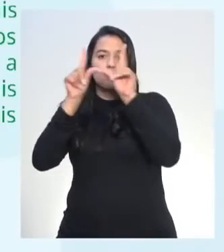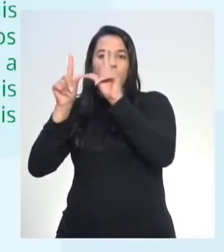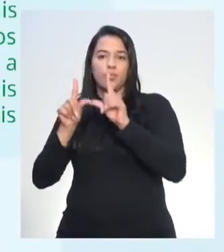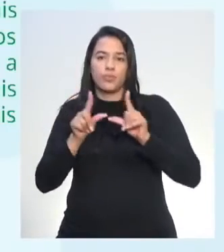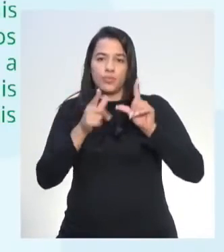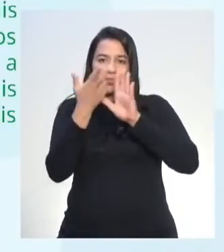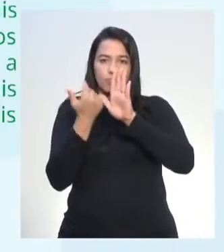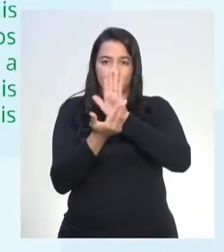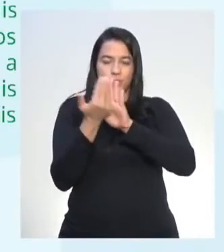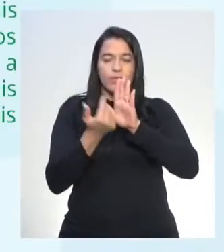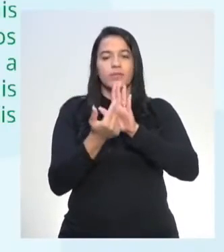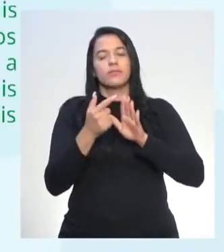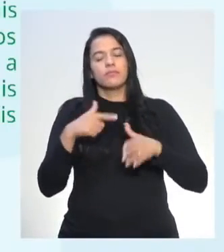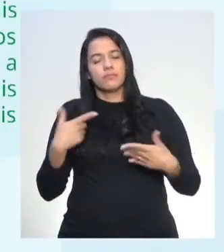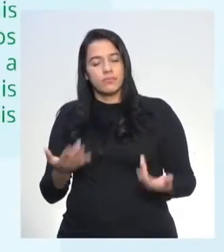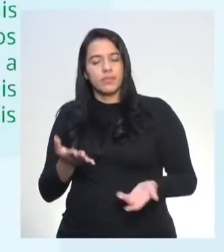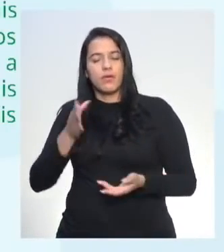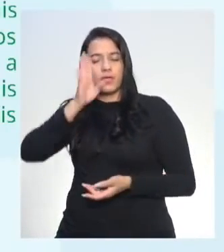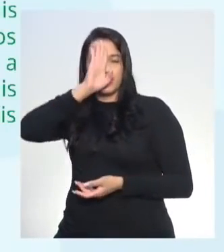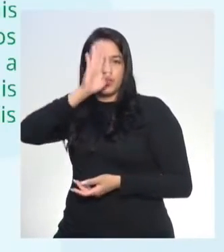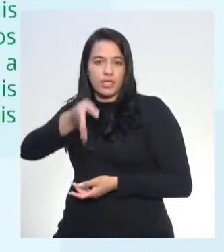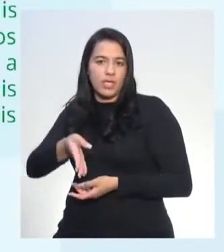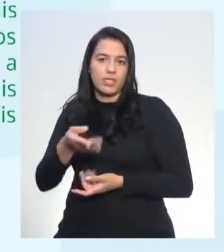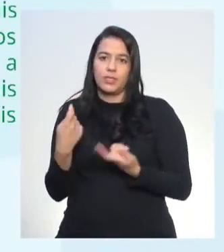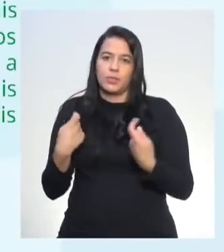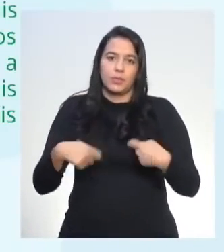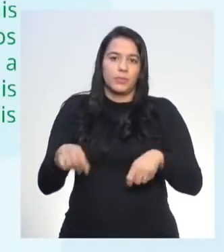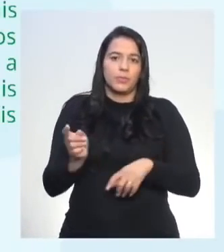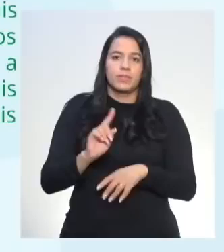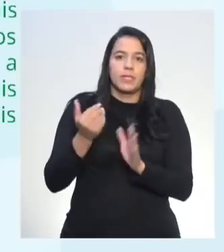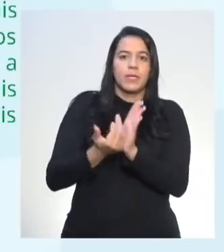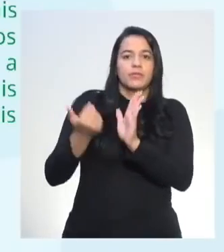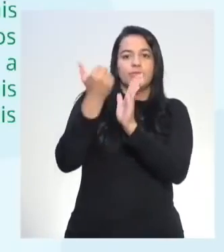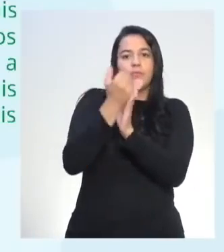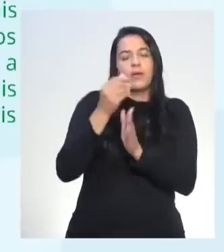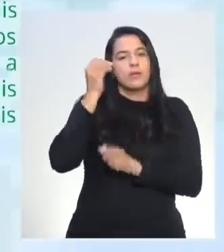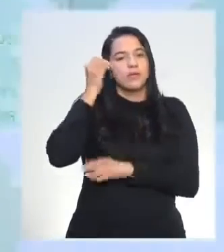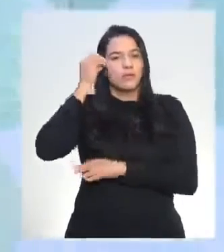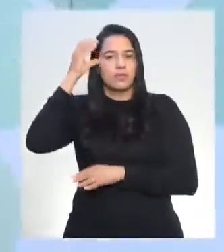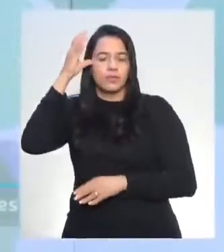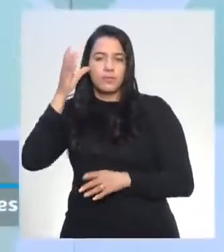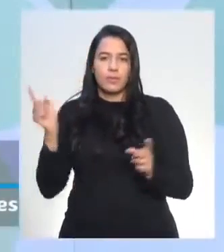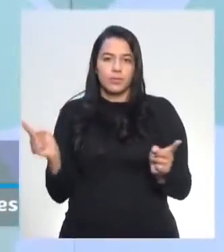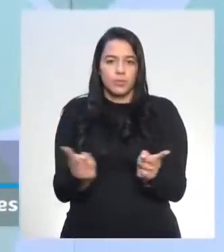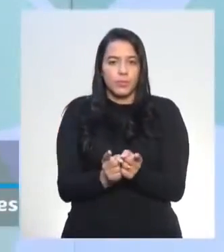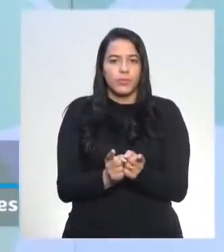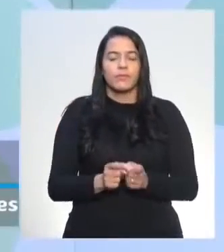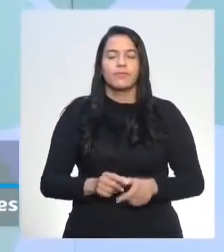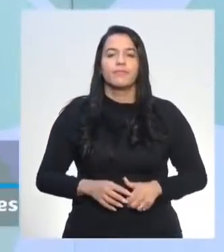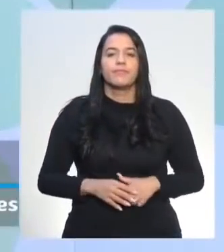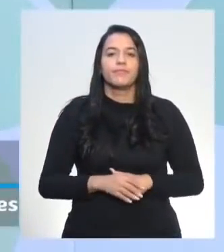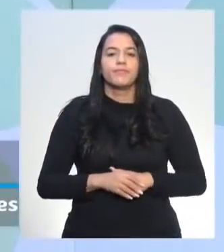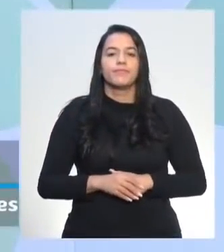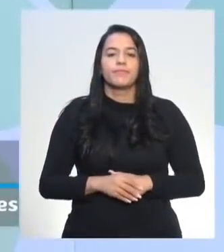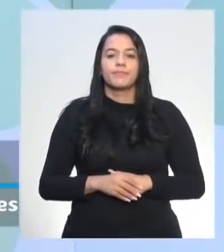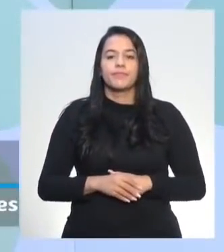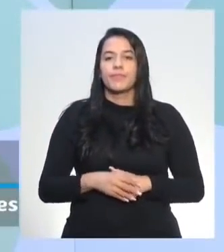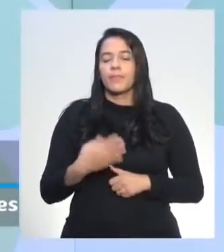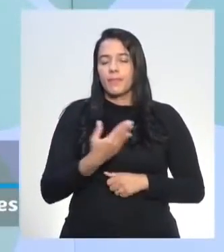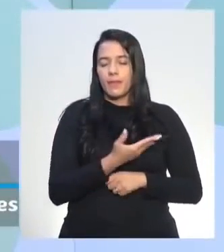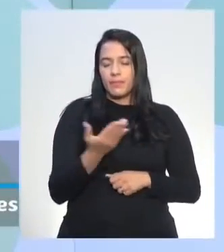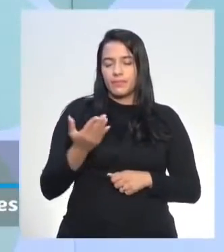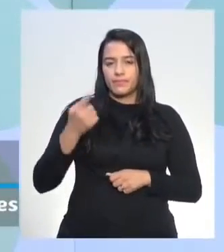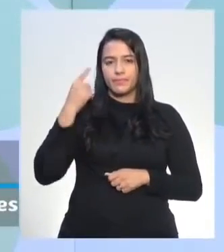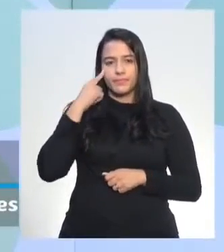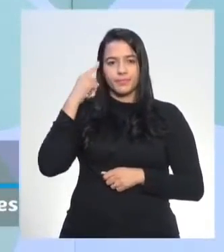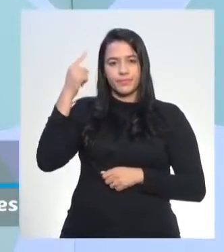é mais acessível e direta, sem a necessidade de mais conhecimentos prévios. Presta atenção nisso, olha, conhecimentos prévios.